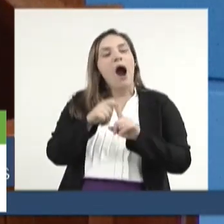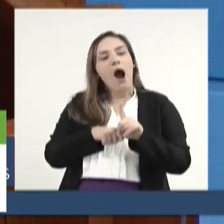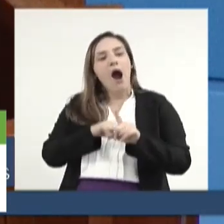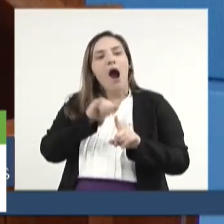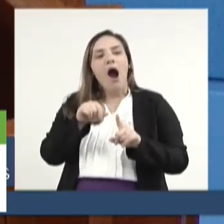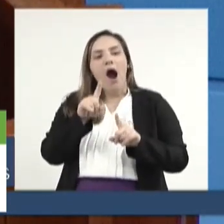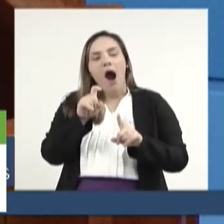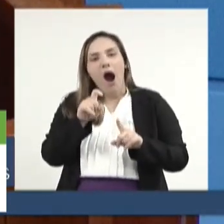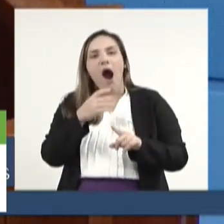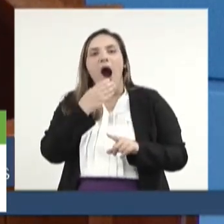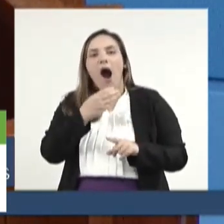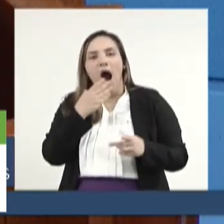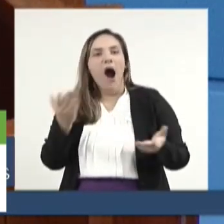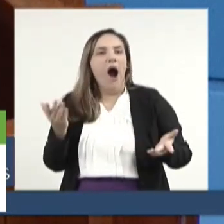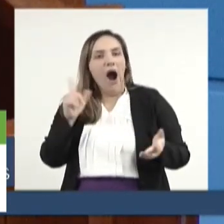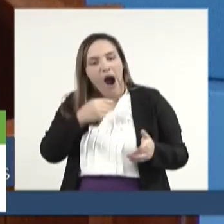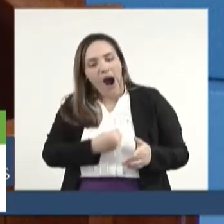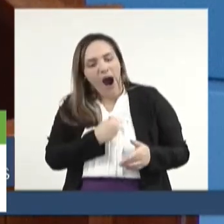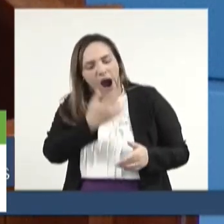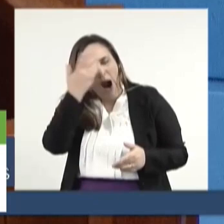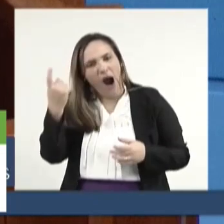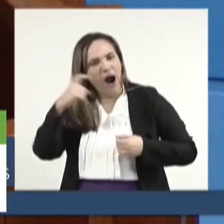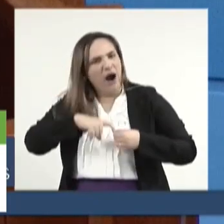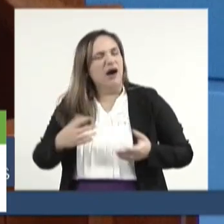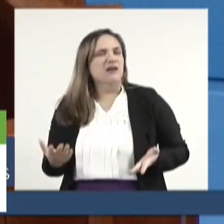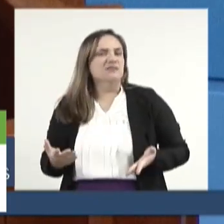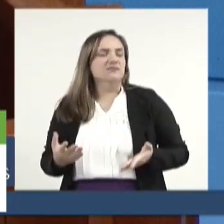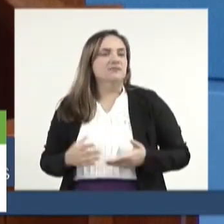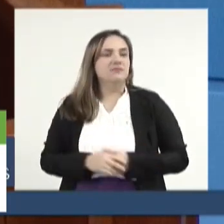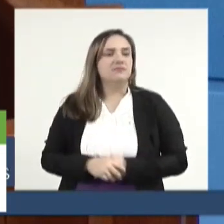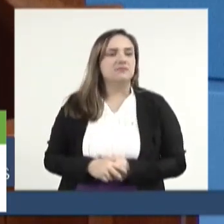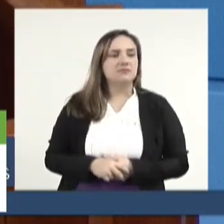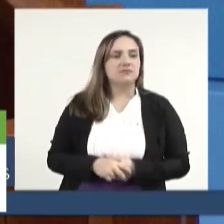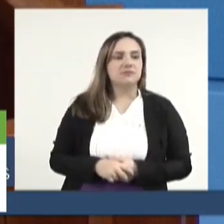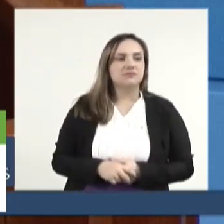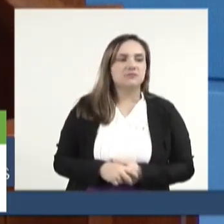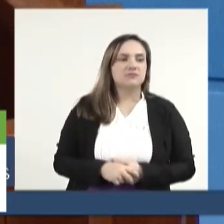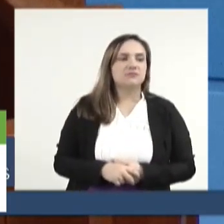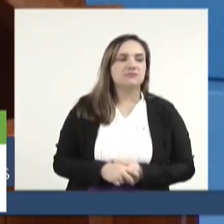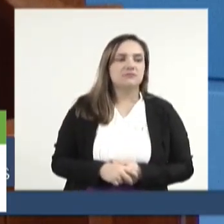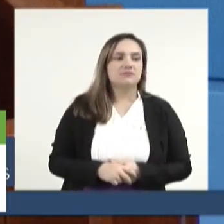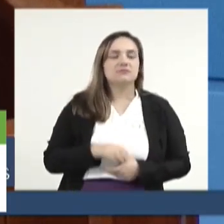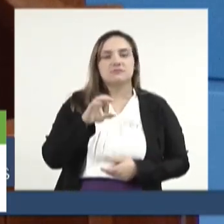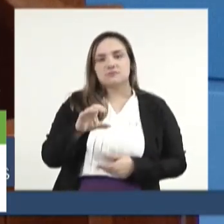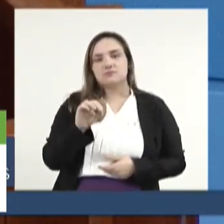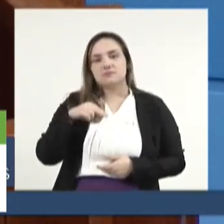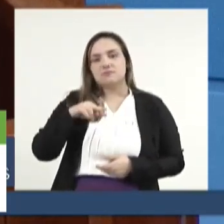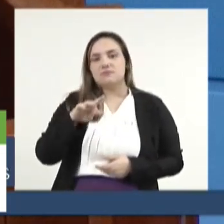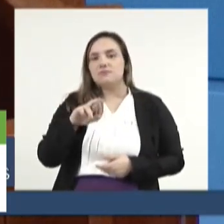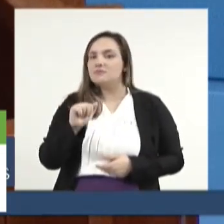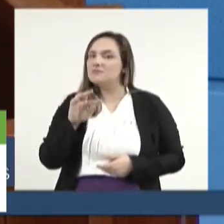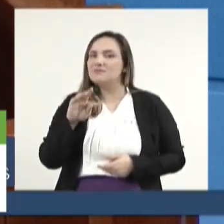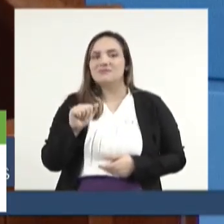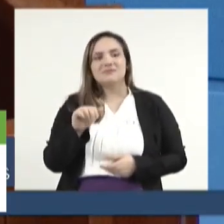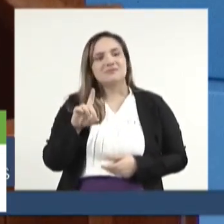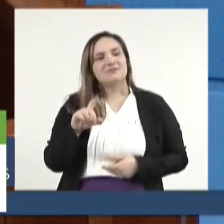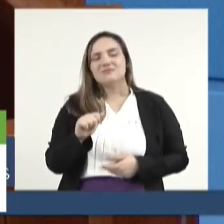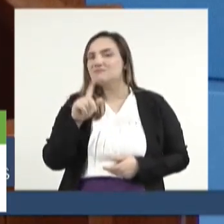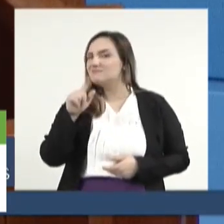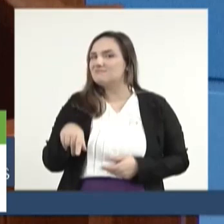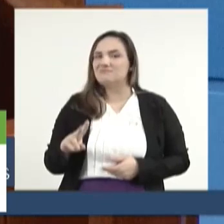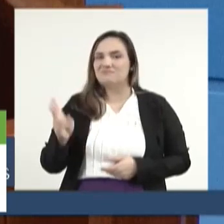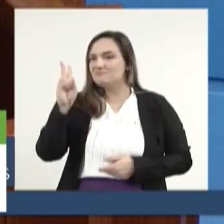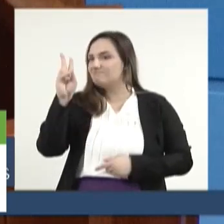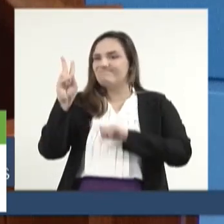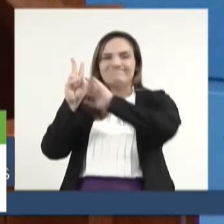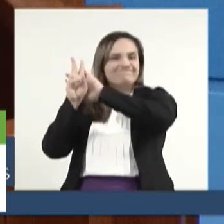família. Essa é a vida das professoras contratadas. E a situação de ser contratada é extremamente um processo de grande